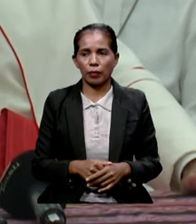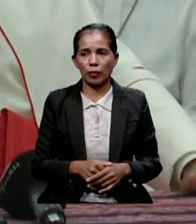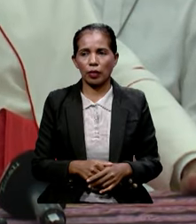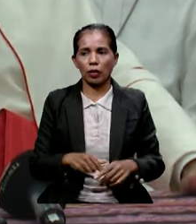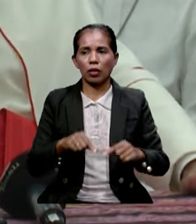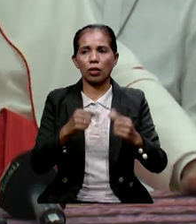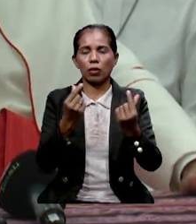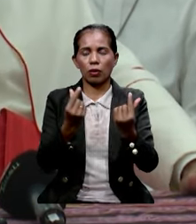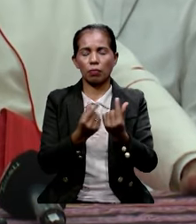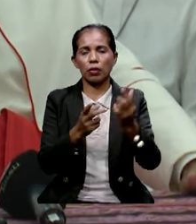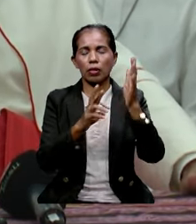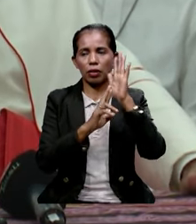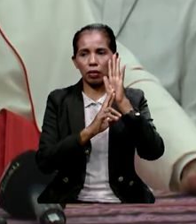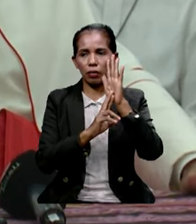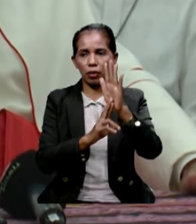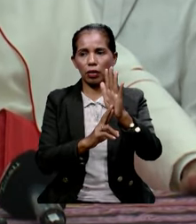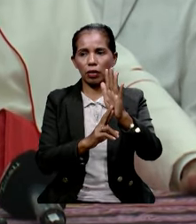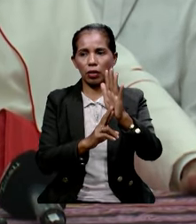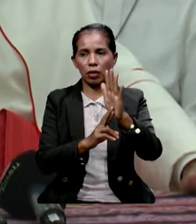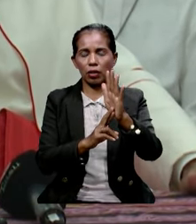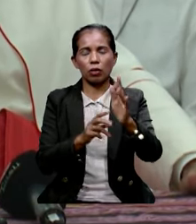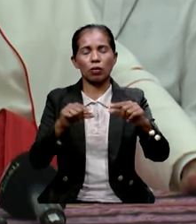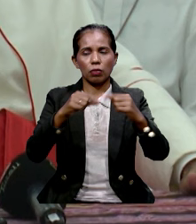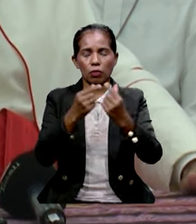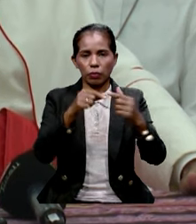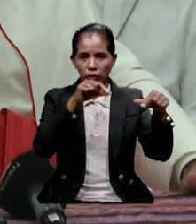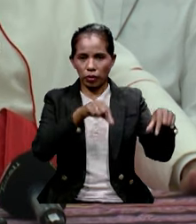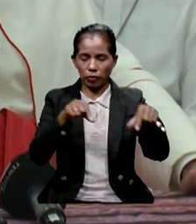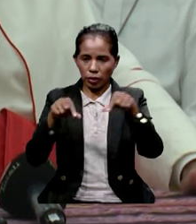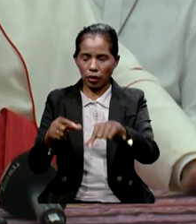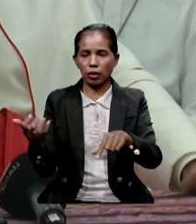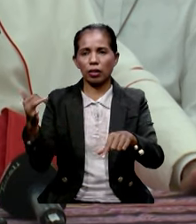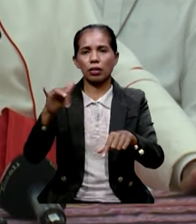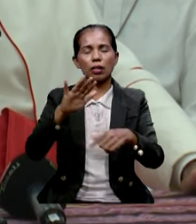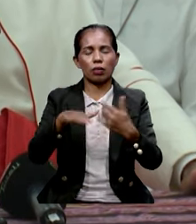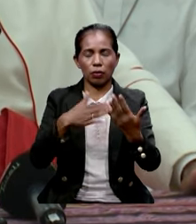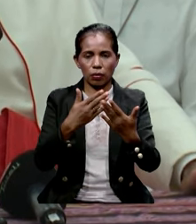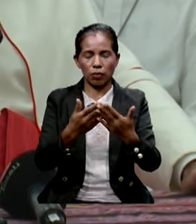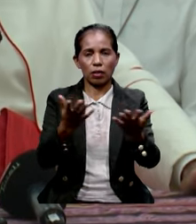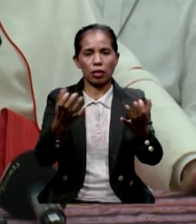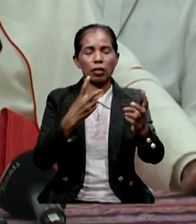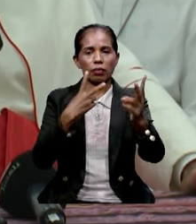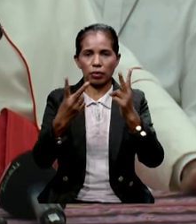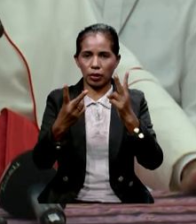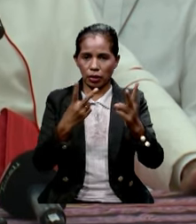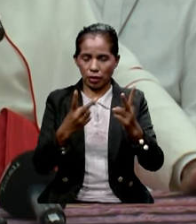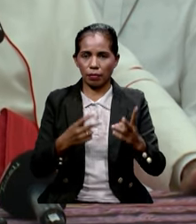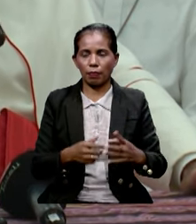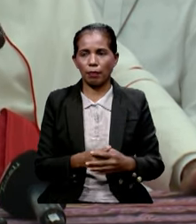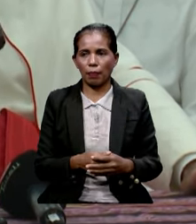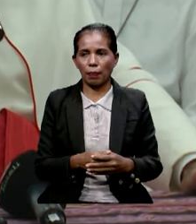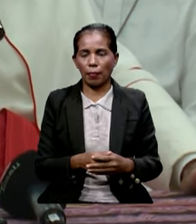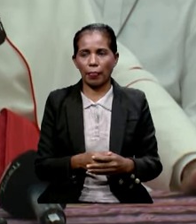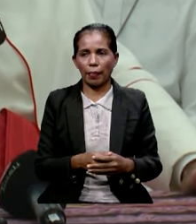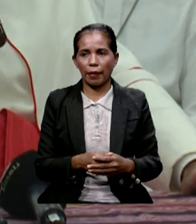grupo representantes, grupo deficientes, e aí, nebe, a mi rili de onda, e grupo